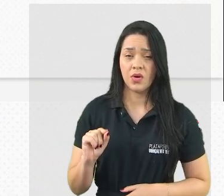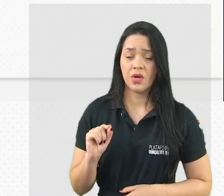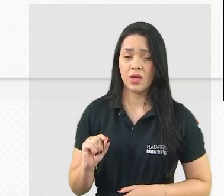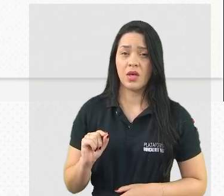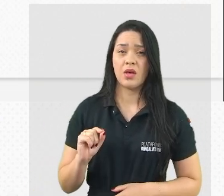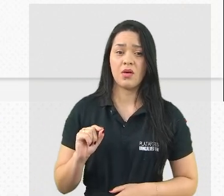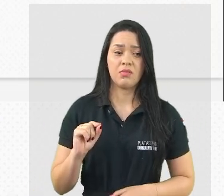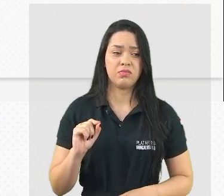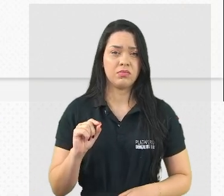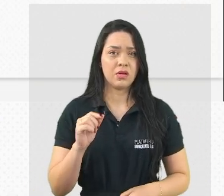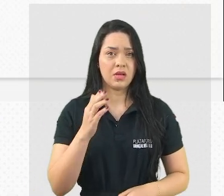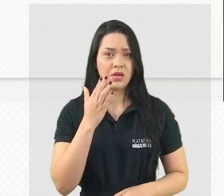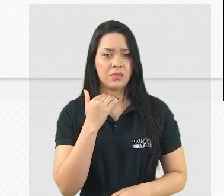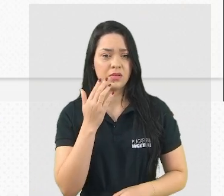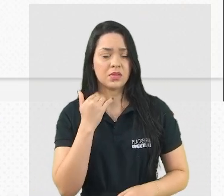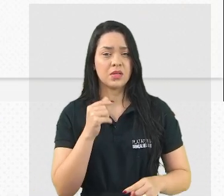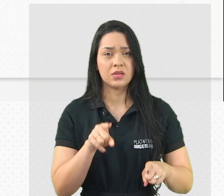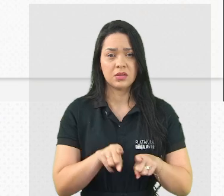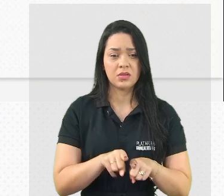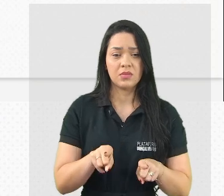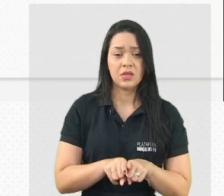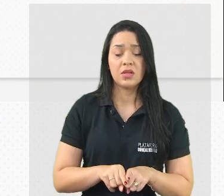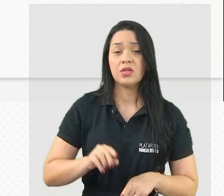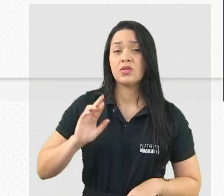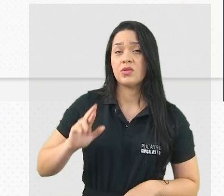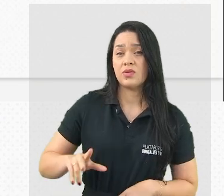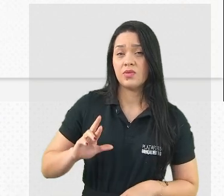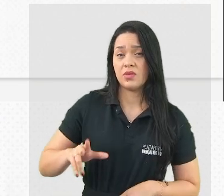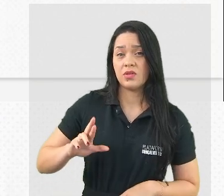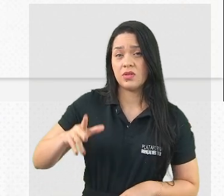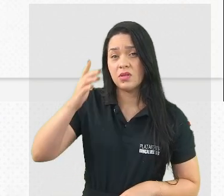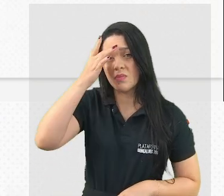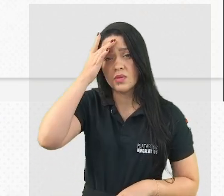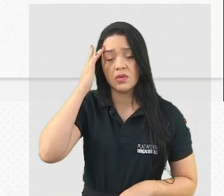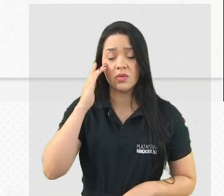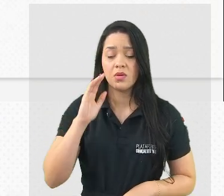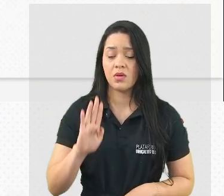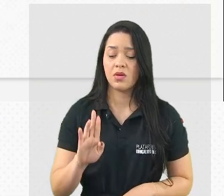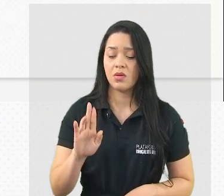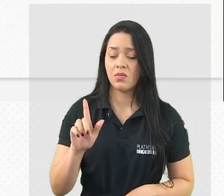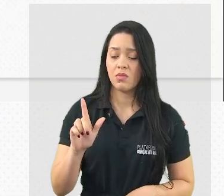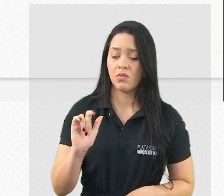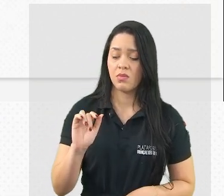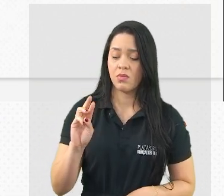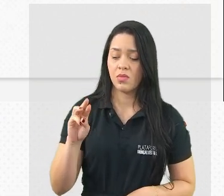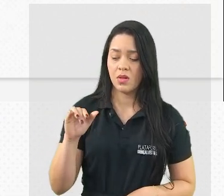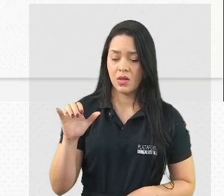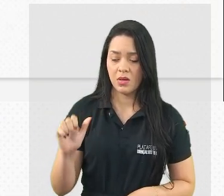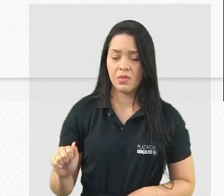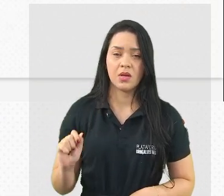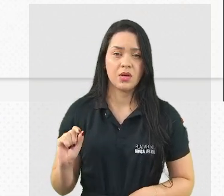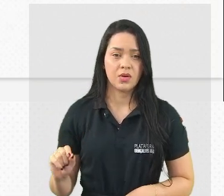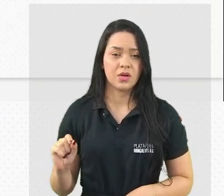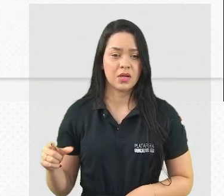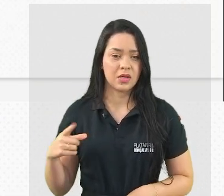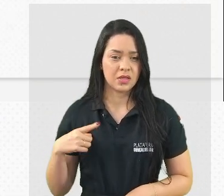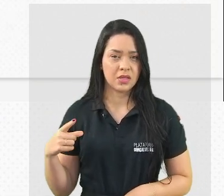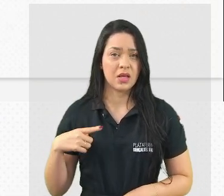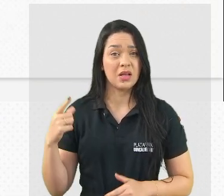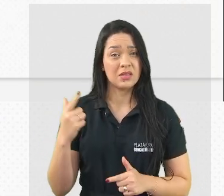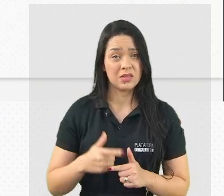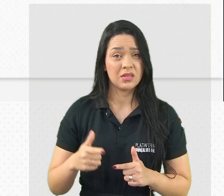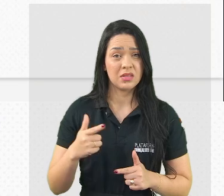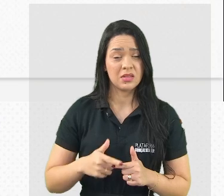alimentar severa. Isso também difere da pessoa bulímica. A pessoa bulímica, ela tem as crises